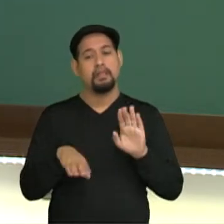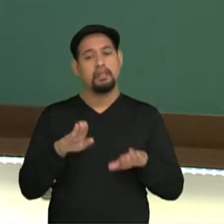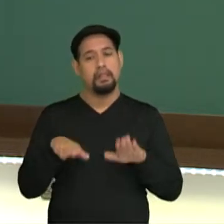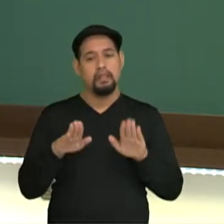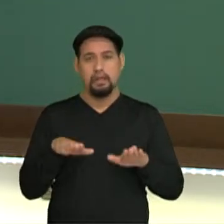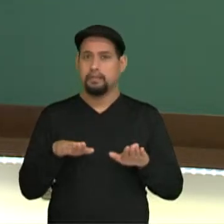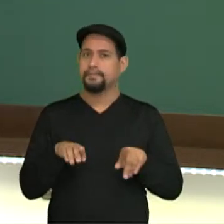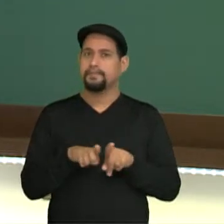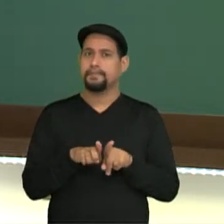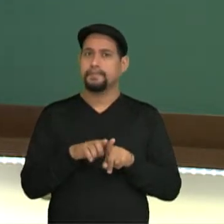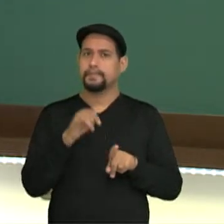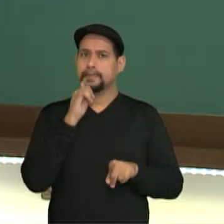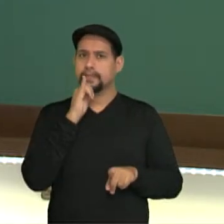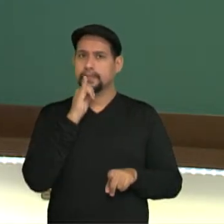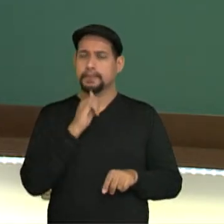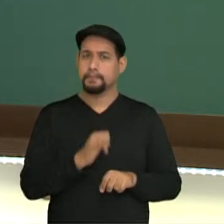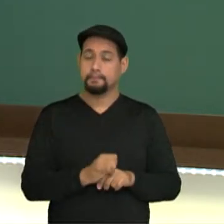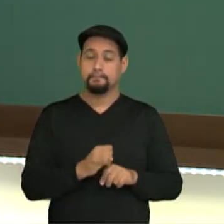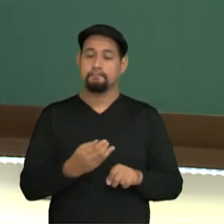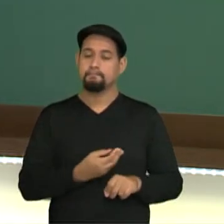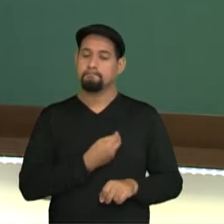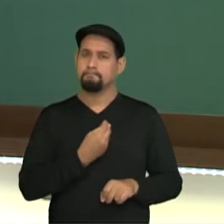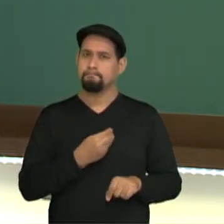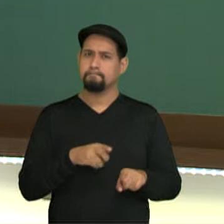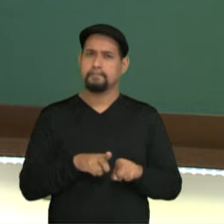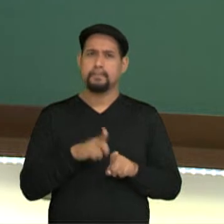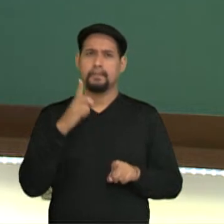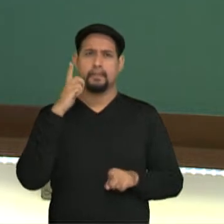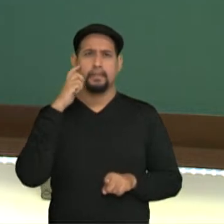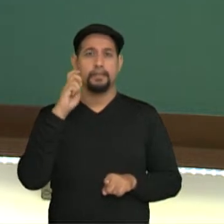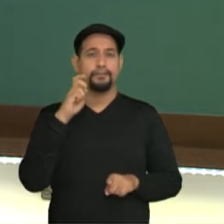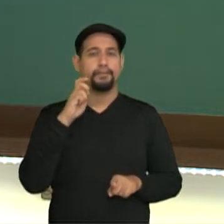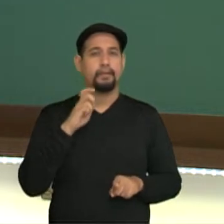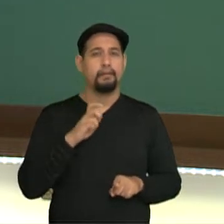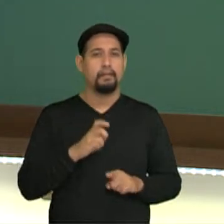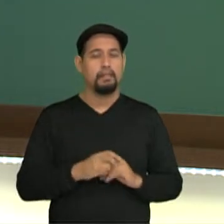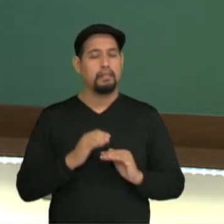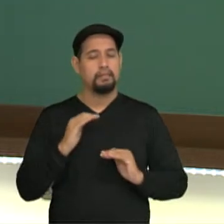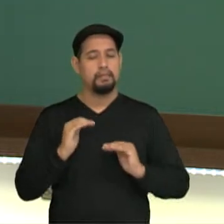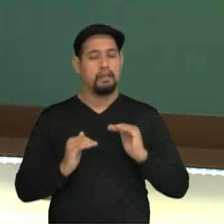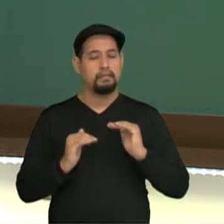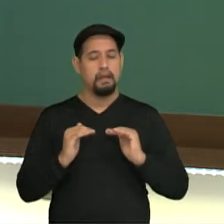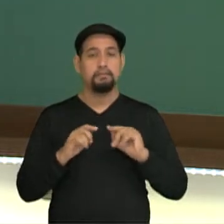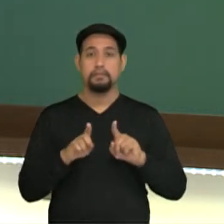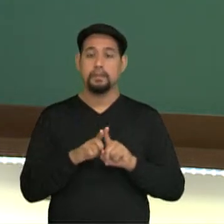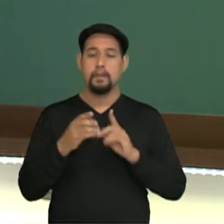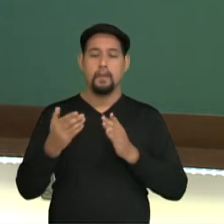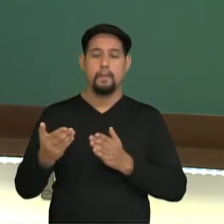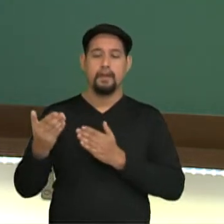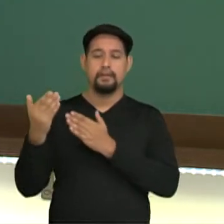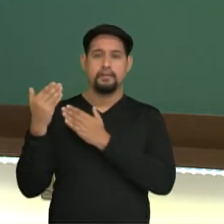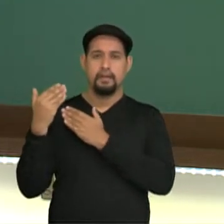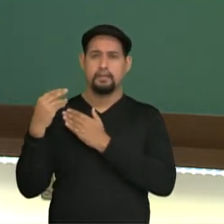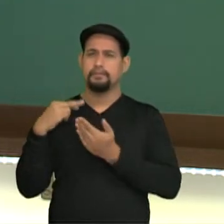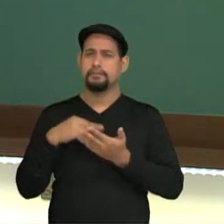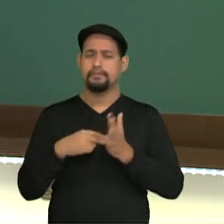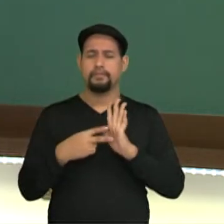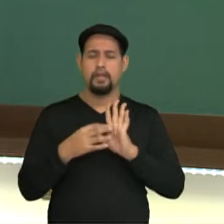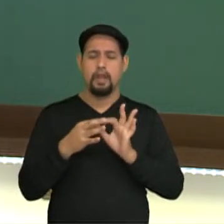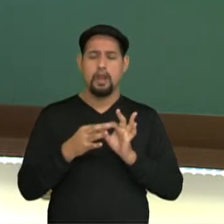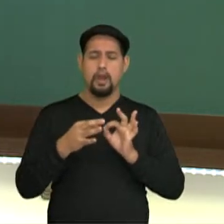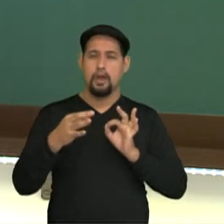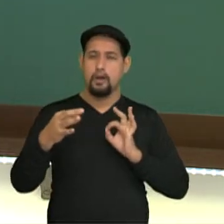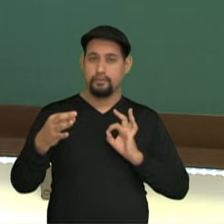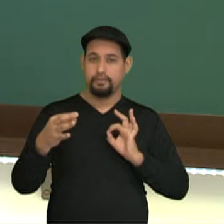remota. Então, no caso, no presente, a possibilidade é mais propensa e, no passado, um pouco mais distante, um pouco